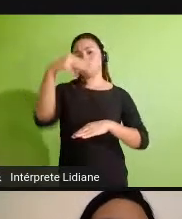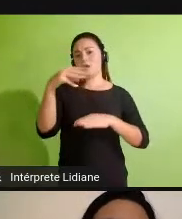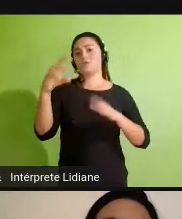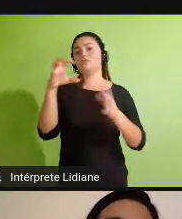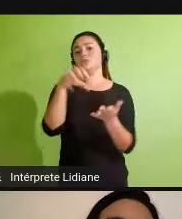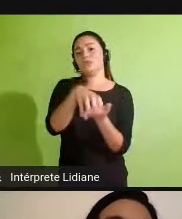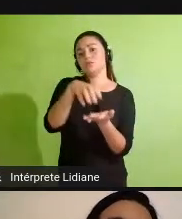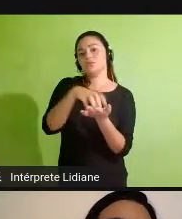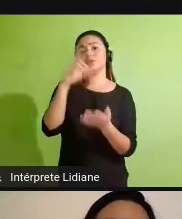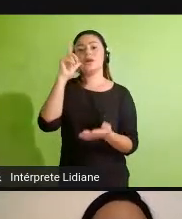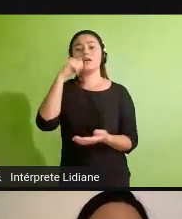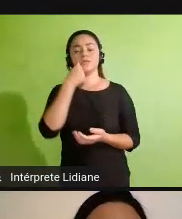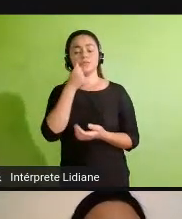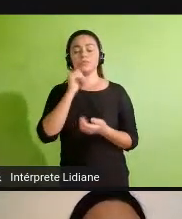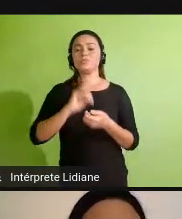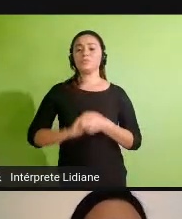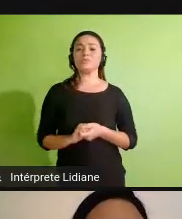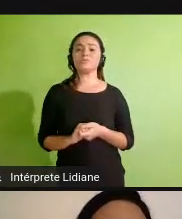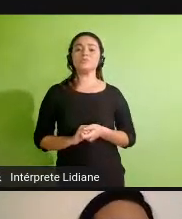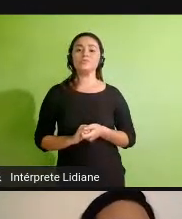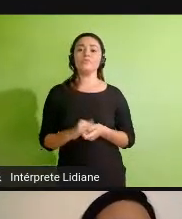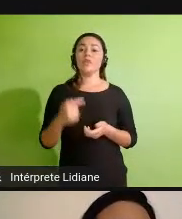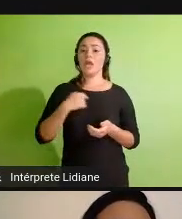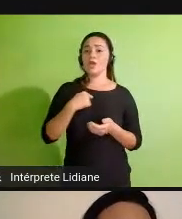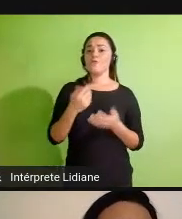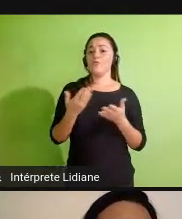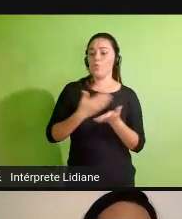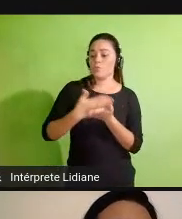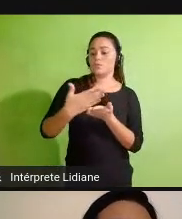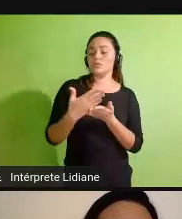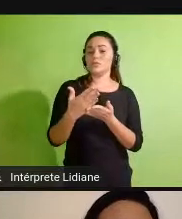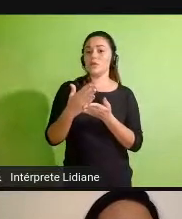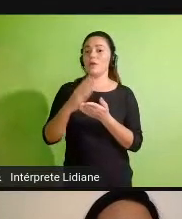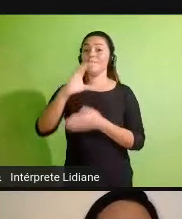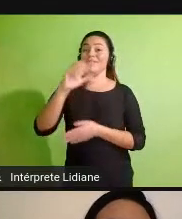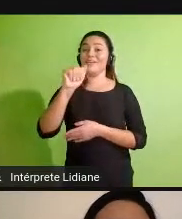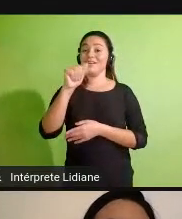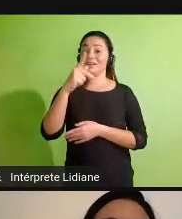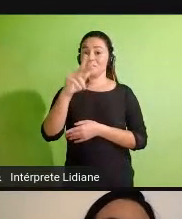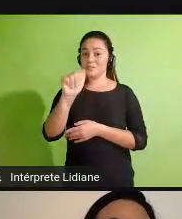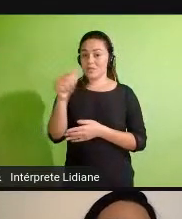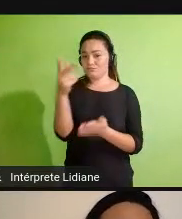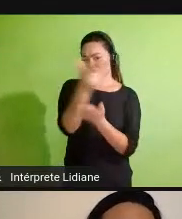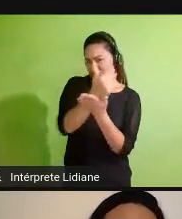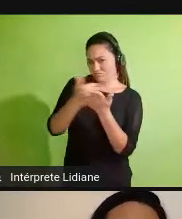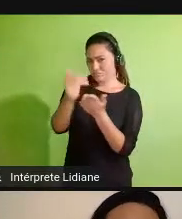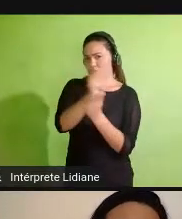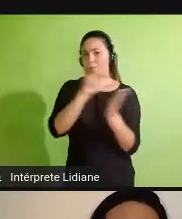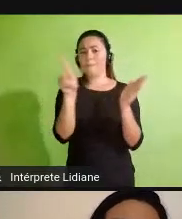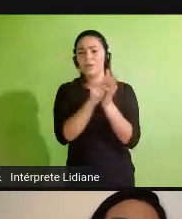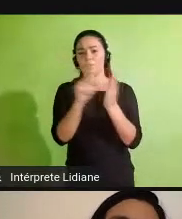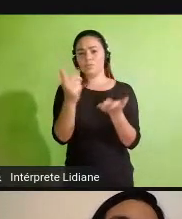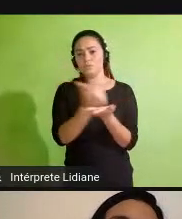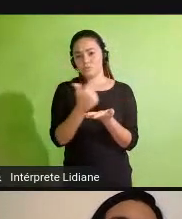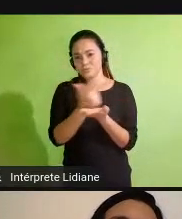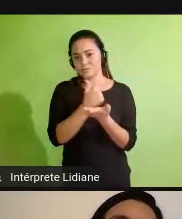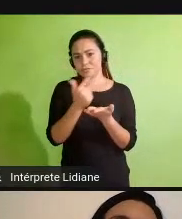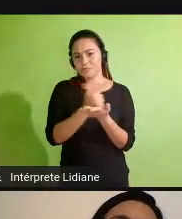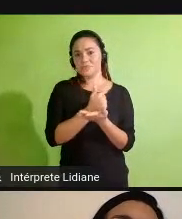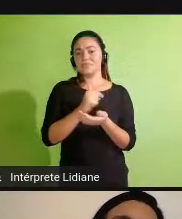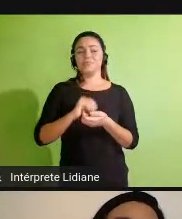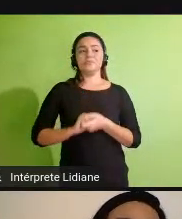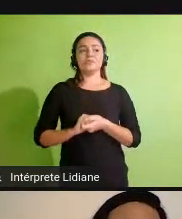A gente vai começar pela capa. O produto final do documentário, a capa, digamos assim, né, ficou dessa forma,